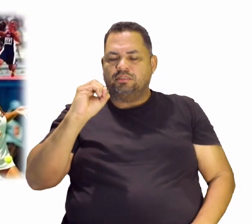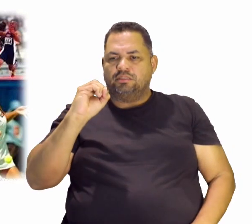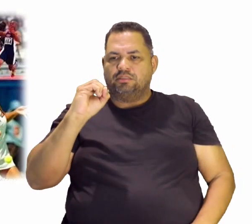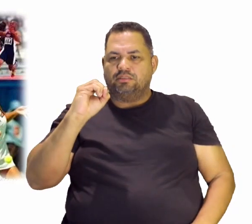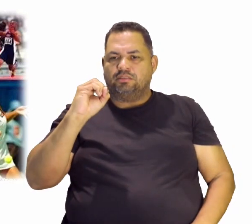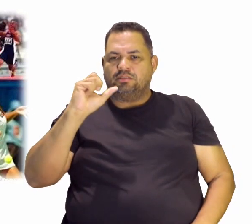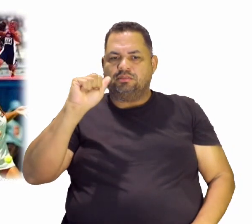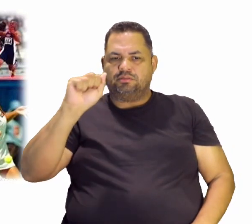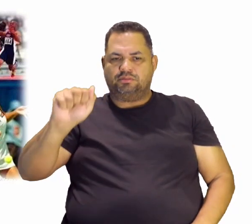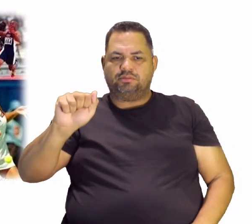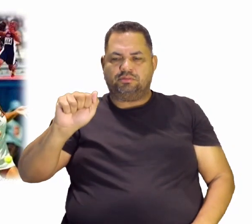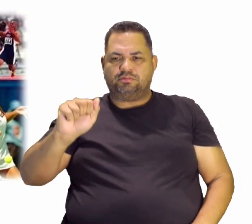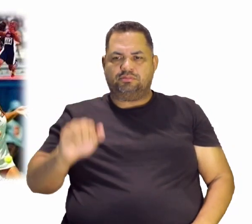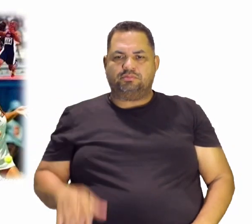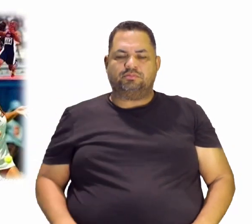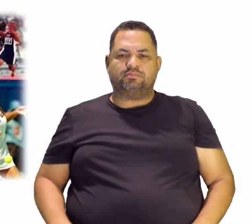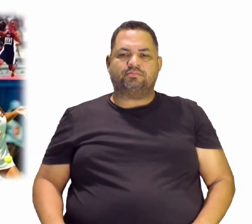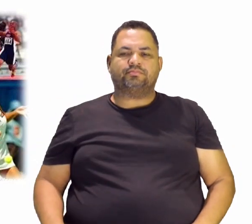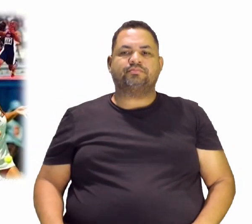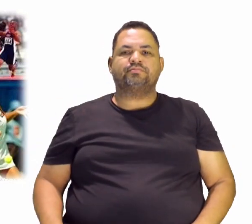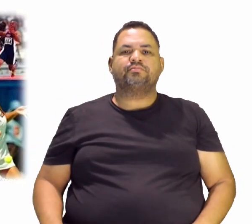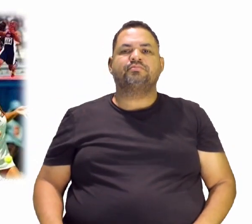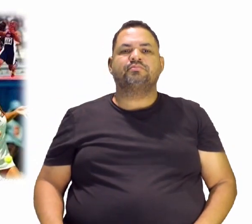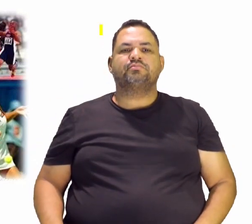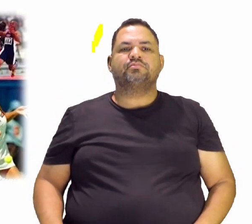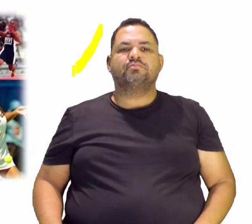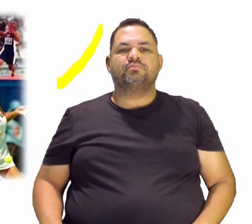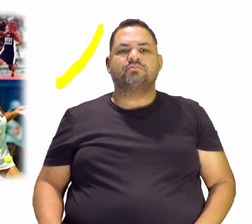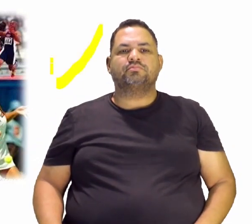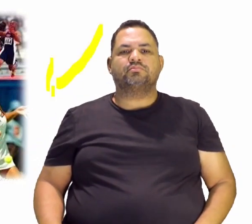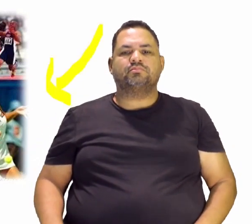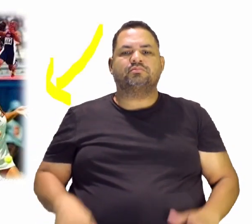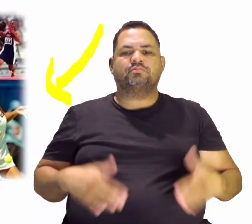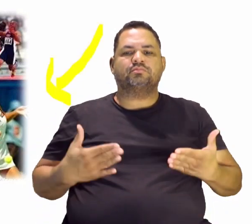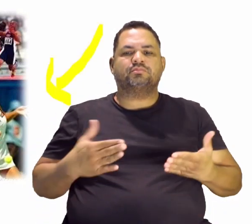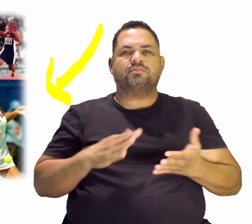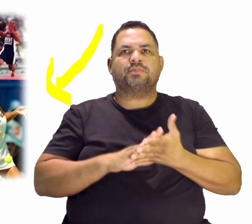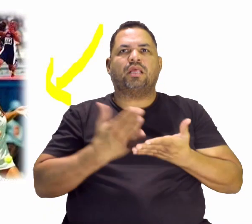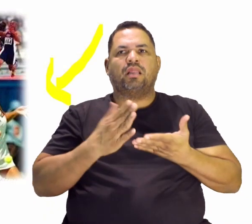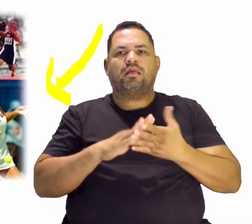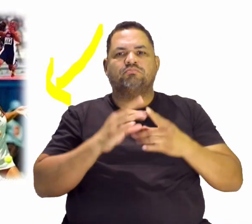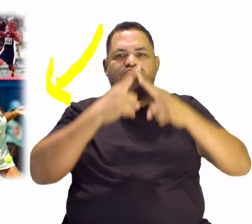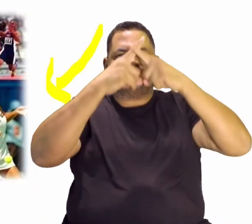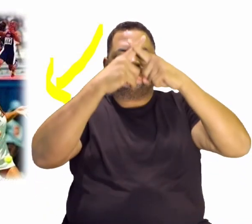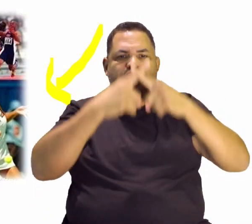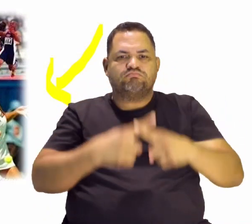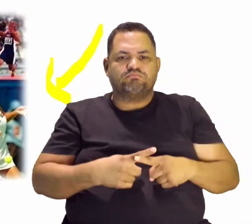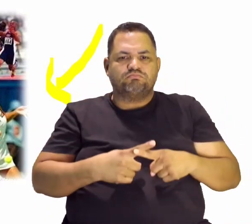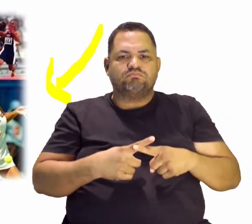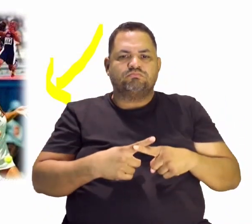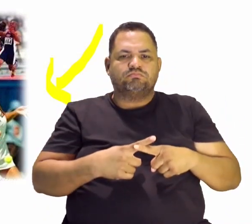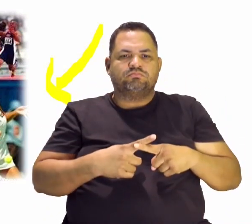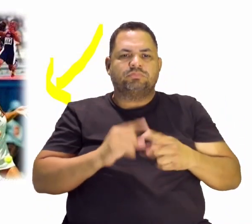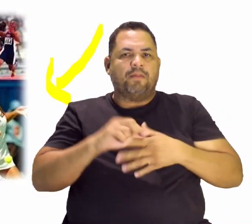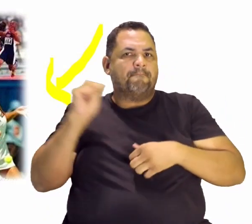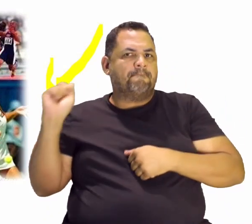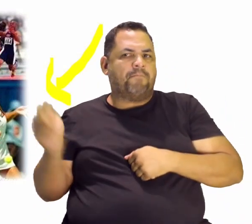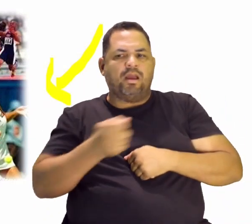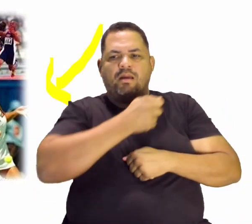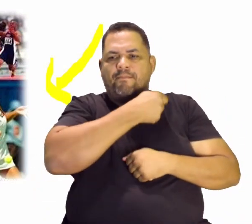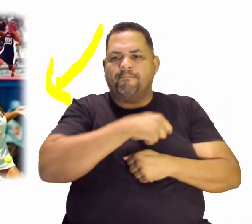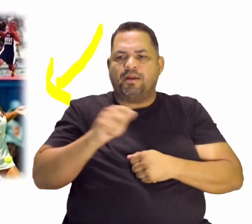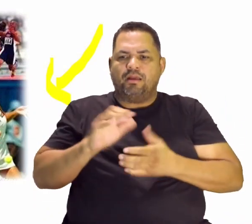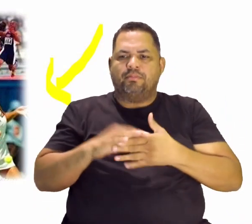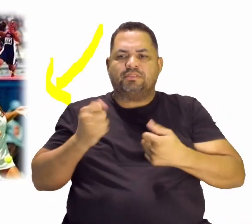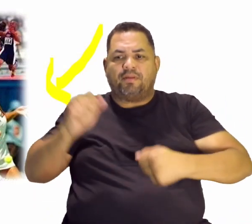explosivos, decisivos. Então, estou na disputa aí de jogos de tênis, por exemplo, eu preciso